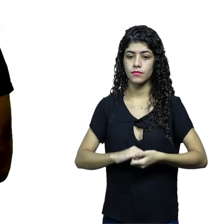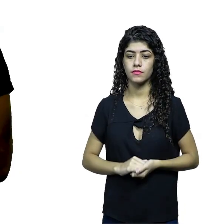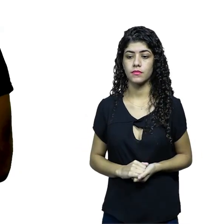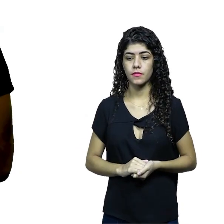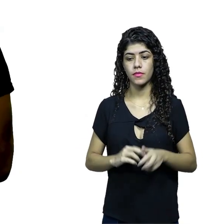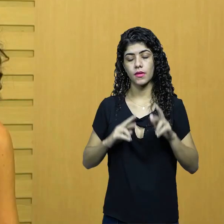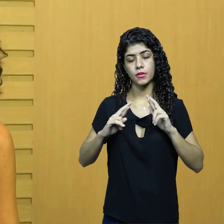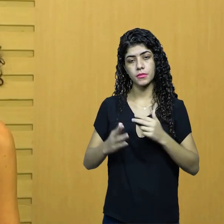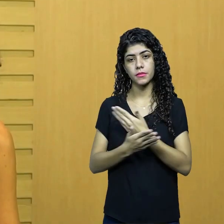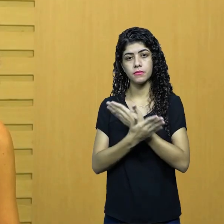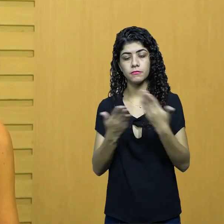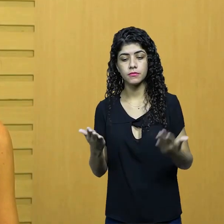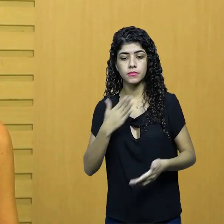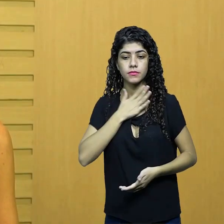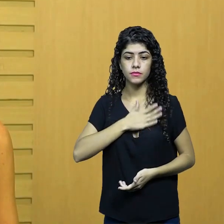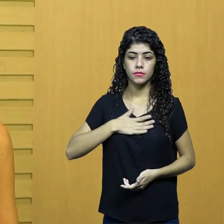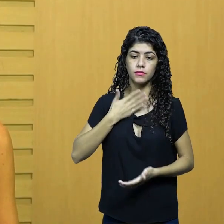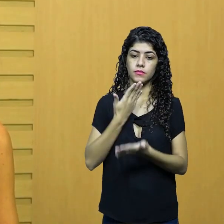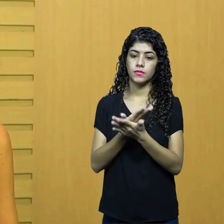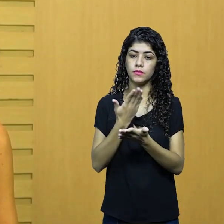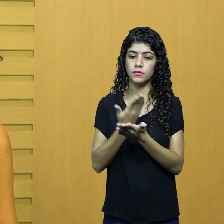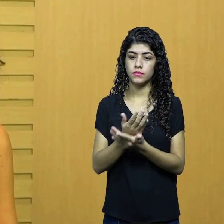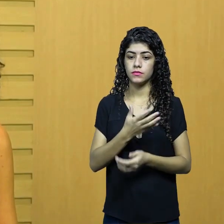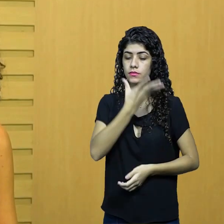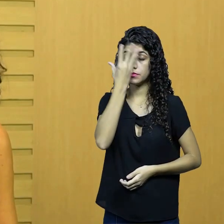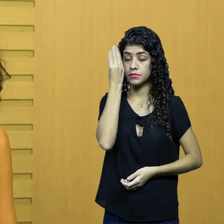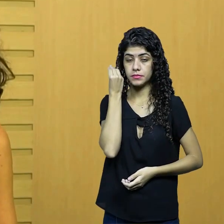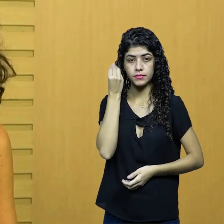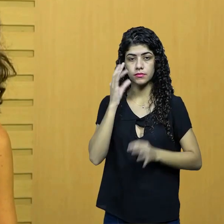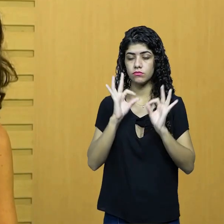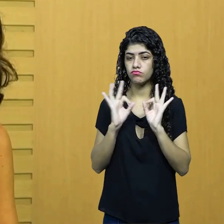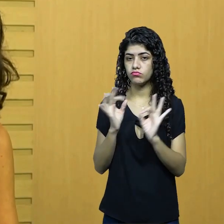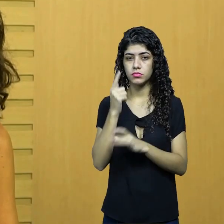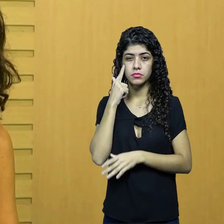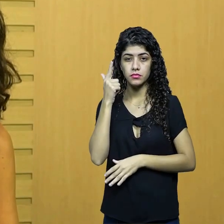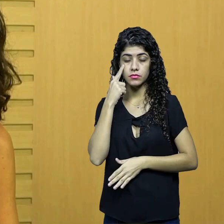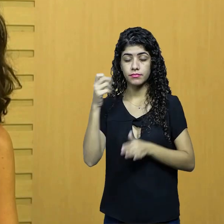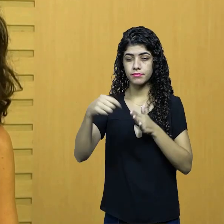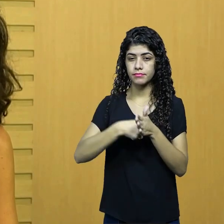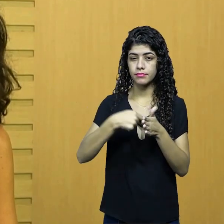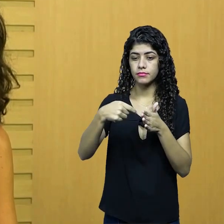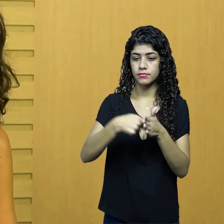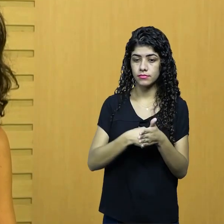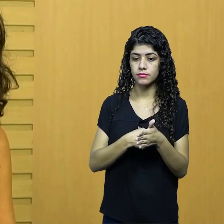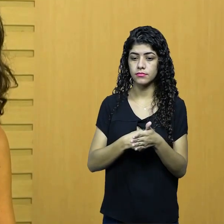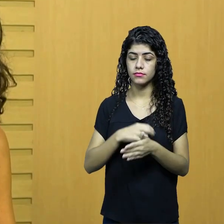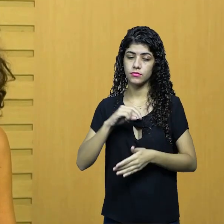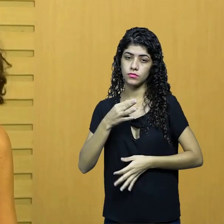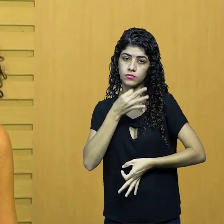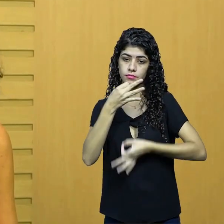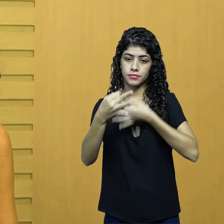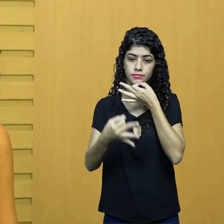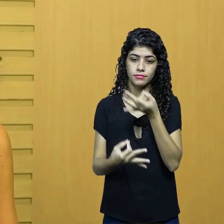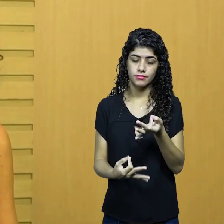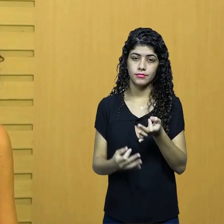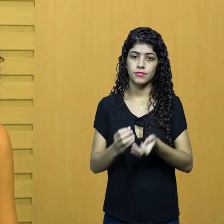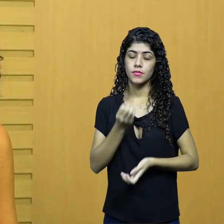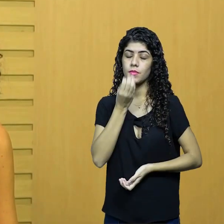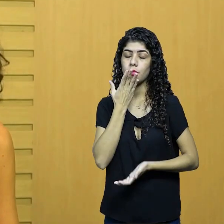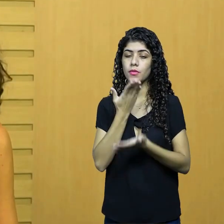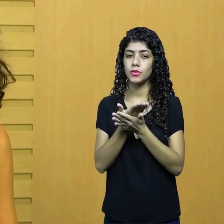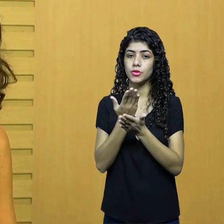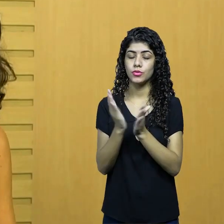aí os projetos. Espero que você tenha gostado da aula. Não esqueça de entrar em contato caso tenha alguma dúvida ou